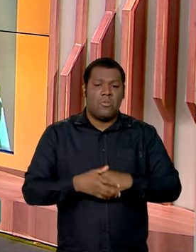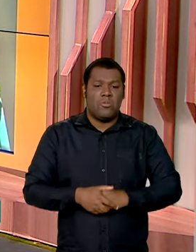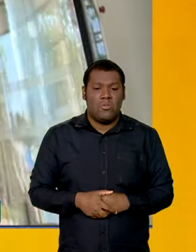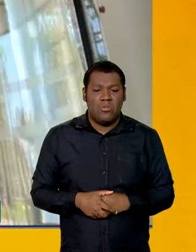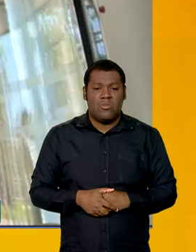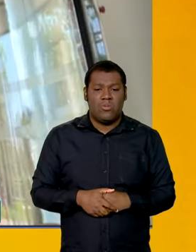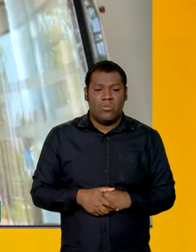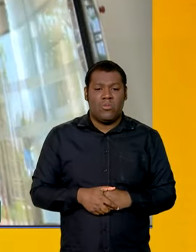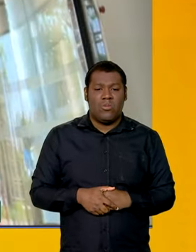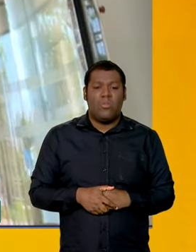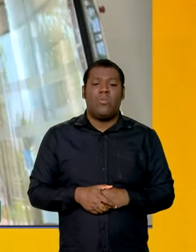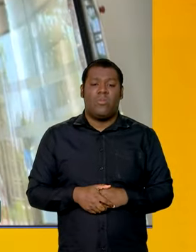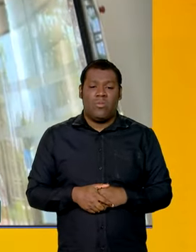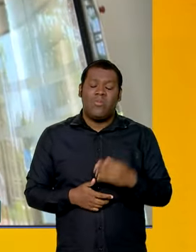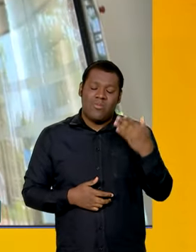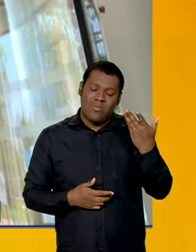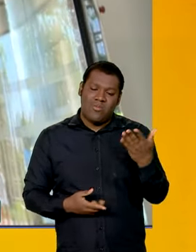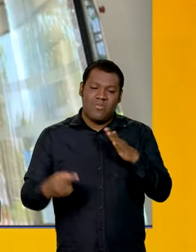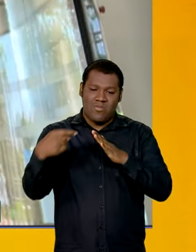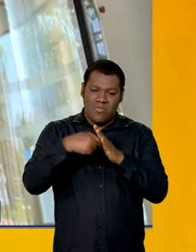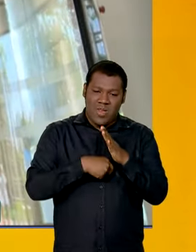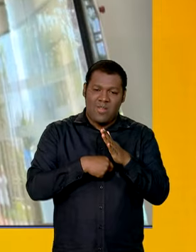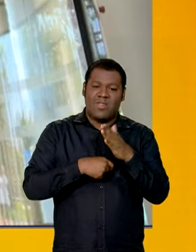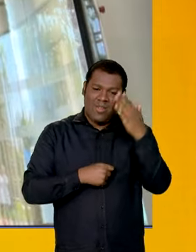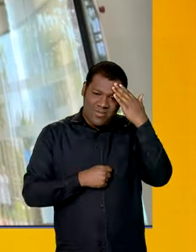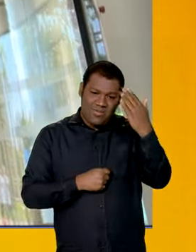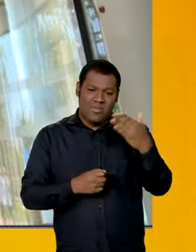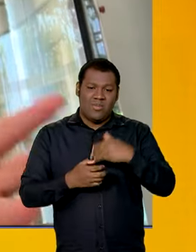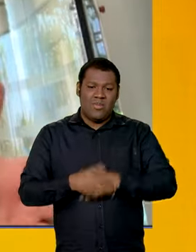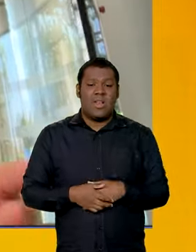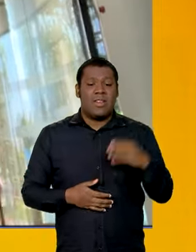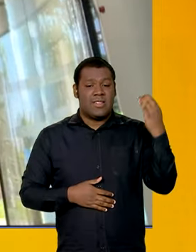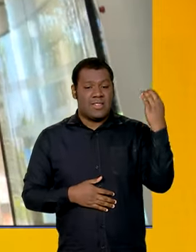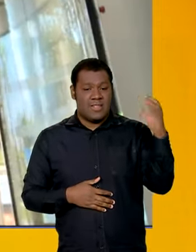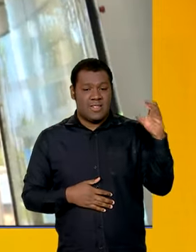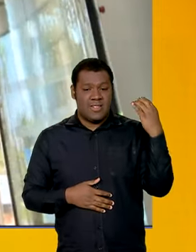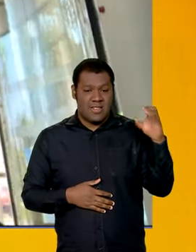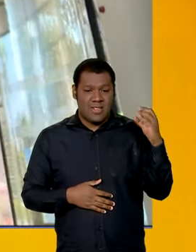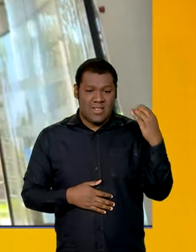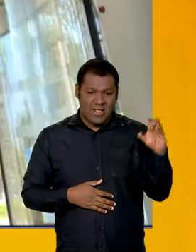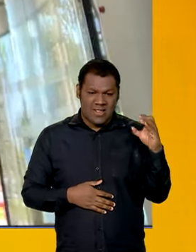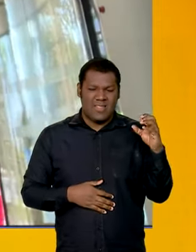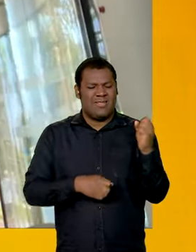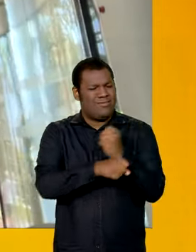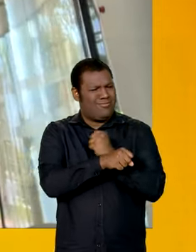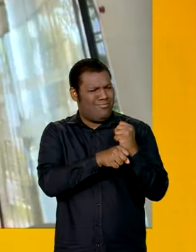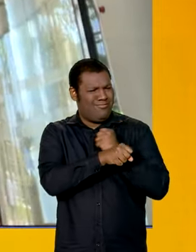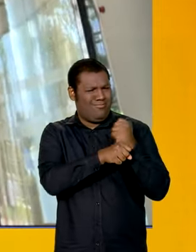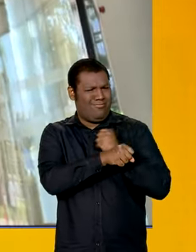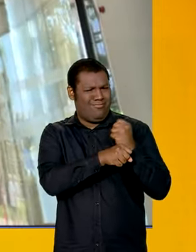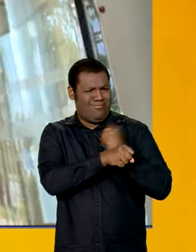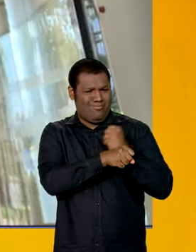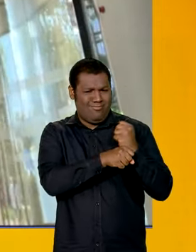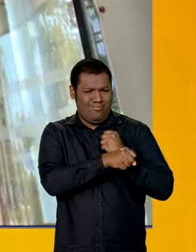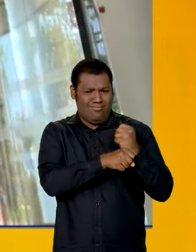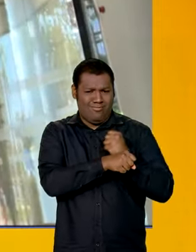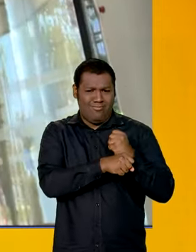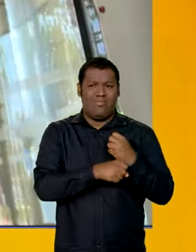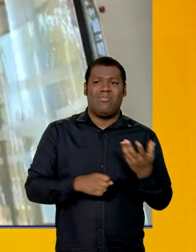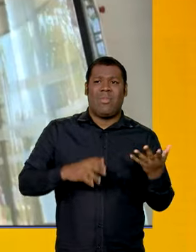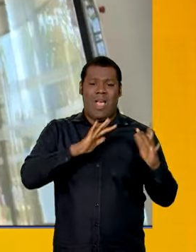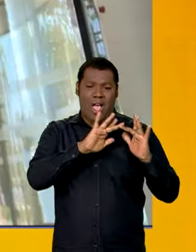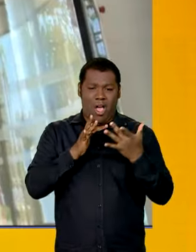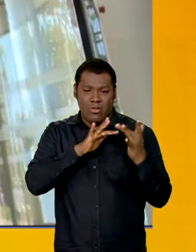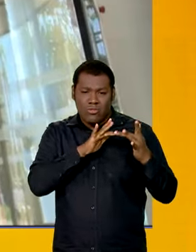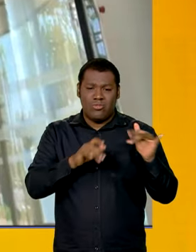Perfeito, obrigado pela pergunta. A ciência, na verdade, ela já vem ajudando há muito tempo, em diversas ações. A